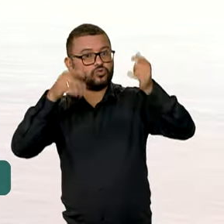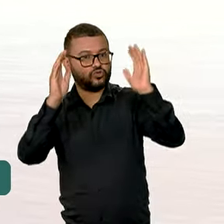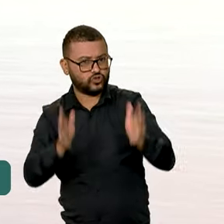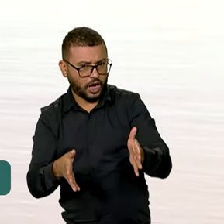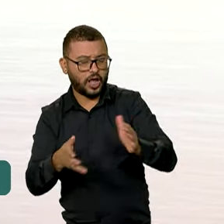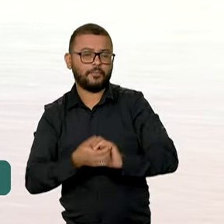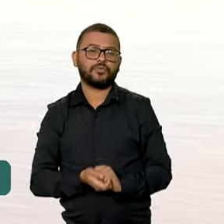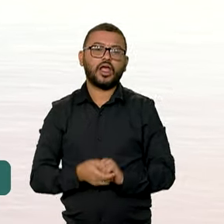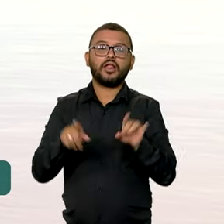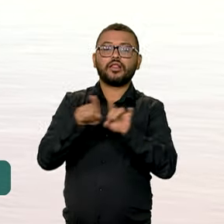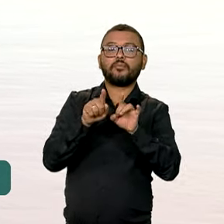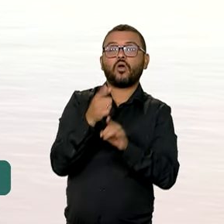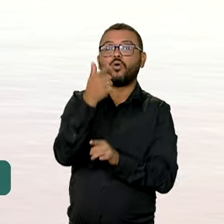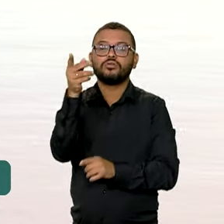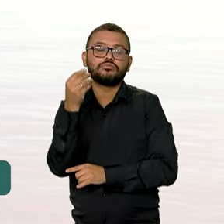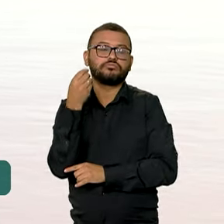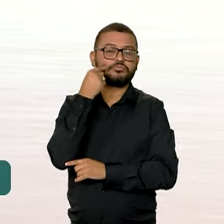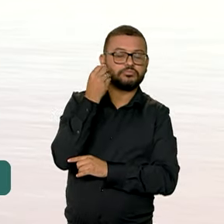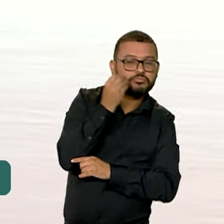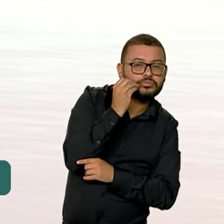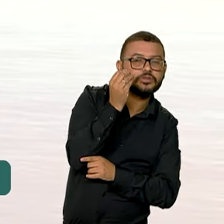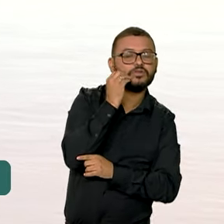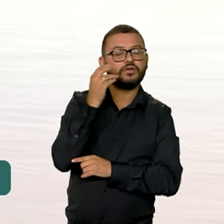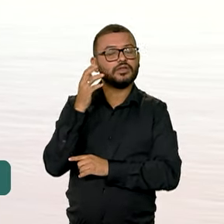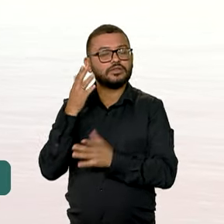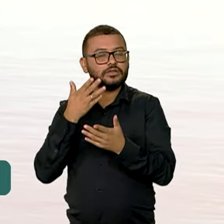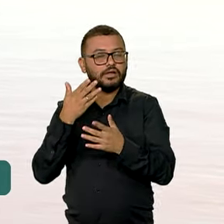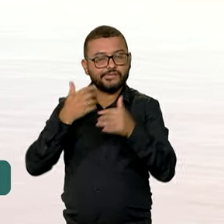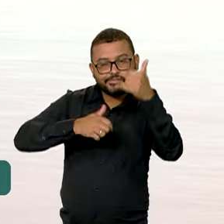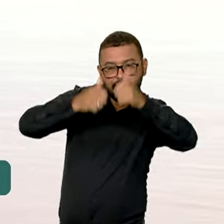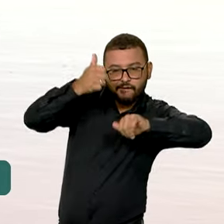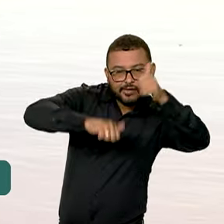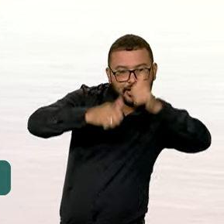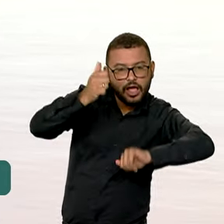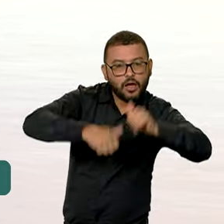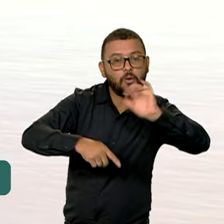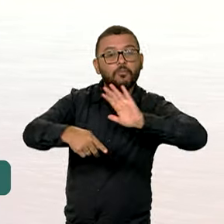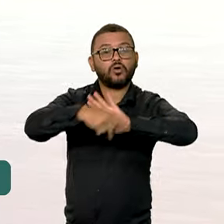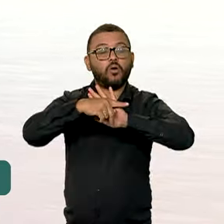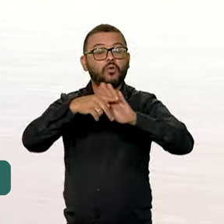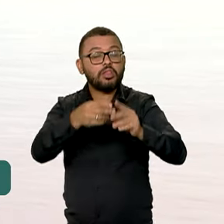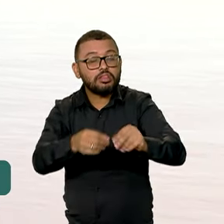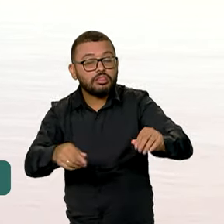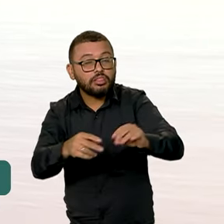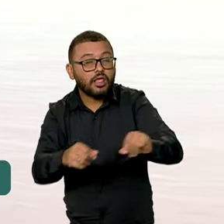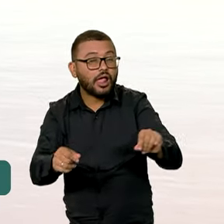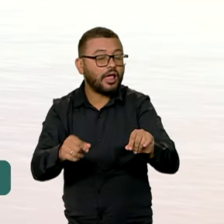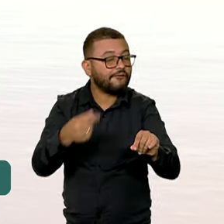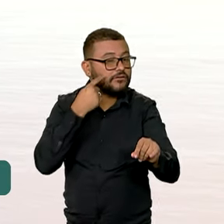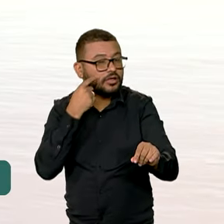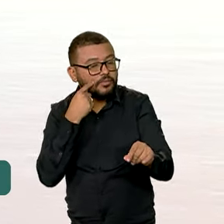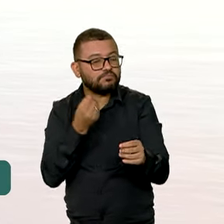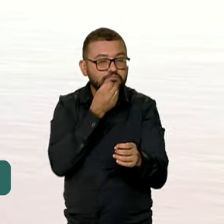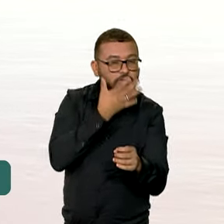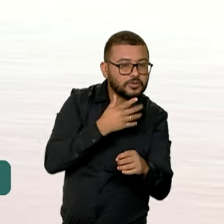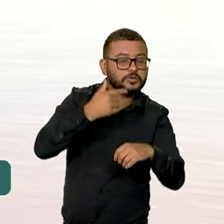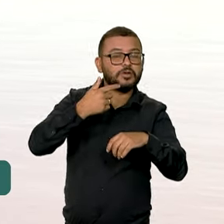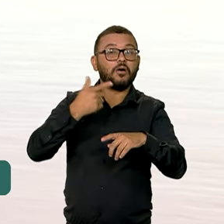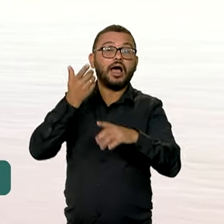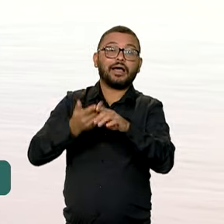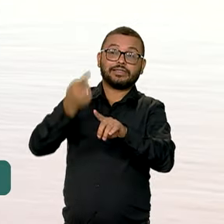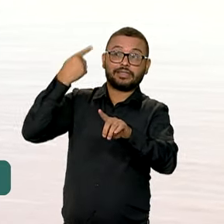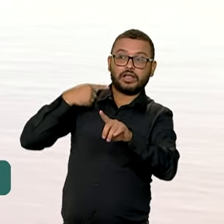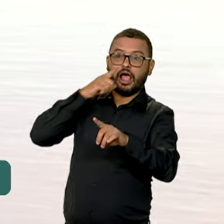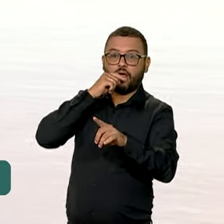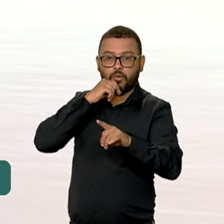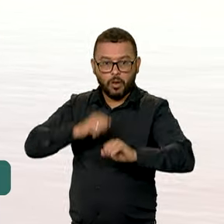Também estão sendo feitos testes e sondagens para avaliação da resistência do solo. Antes da enchente, o aeroporto